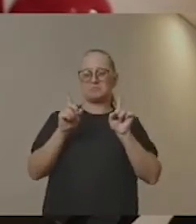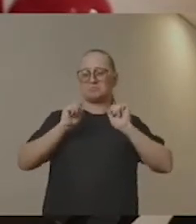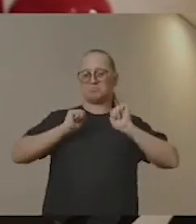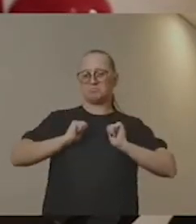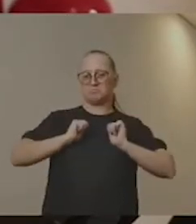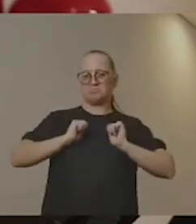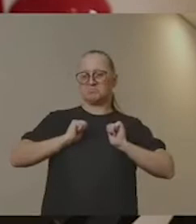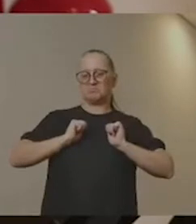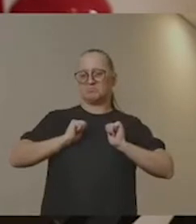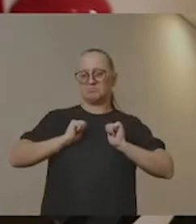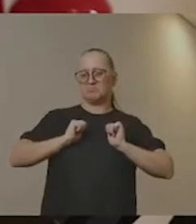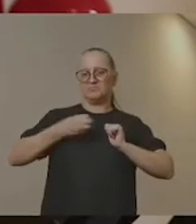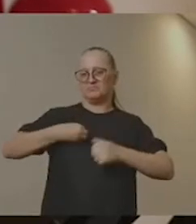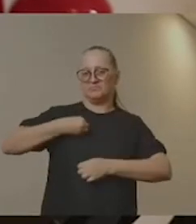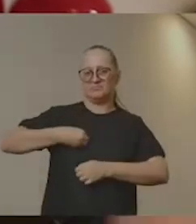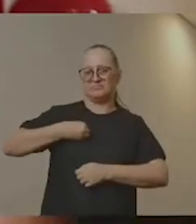que...